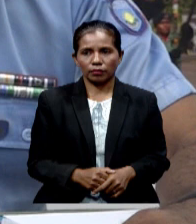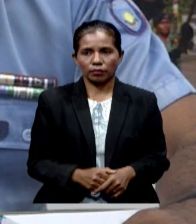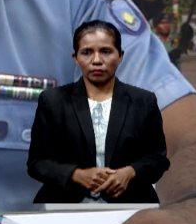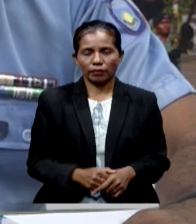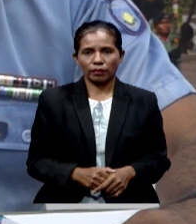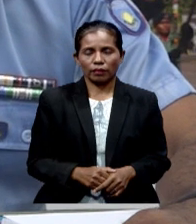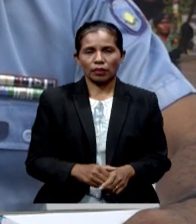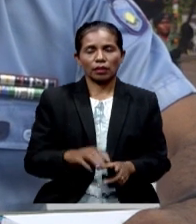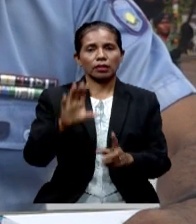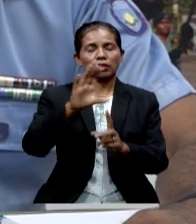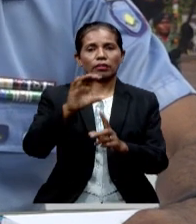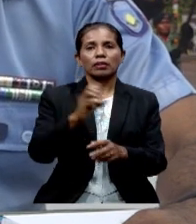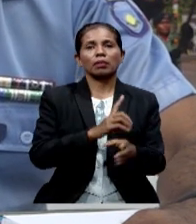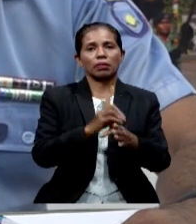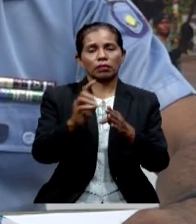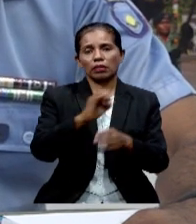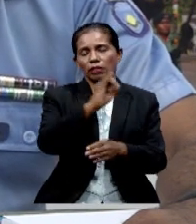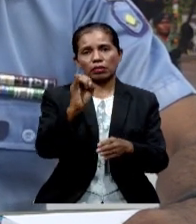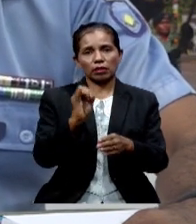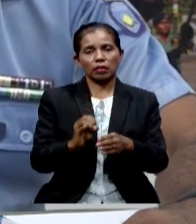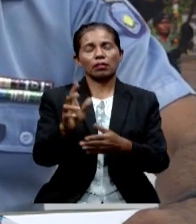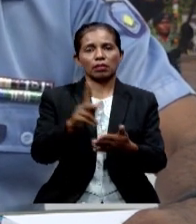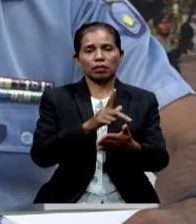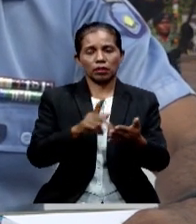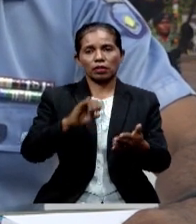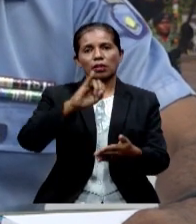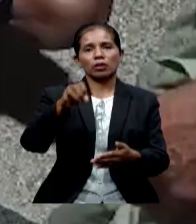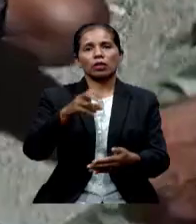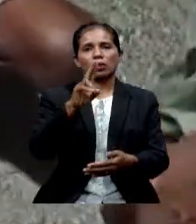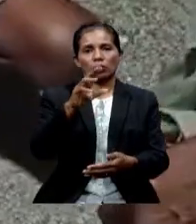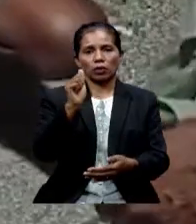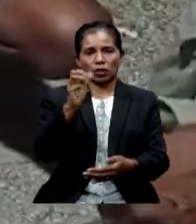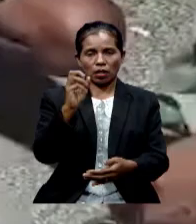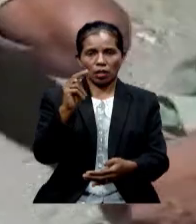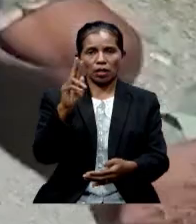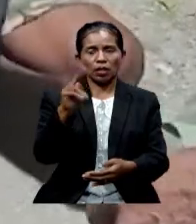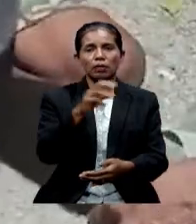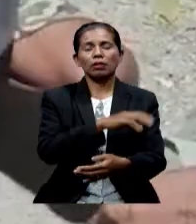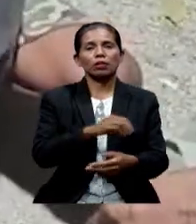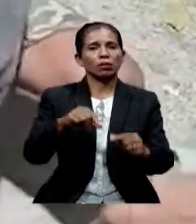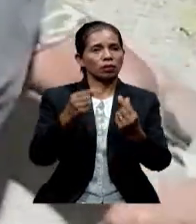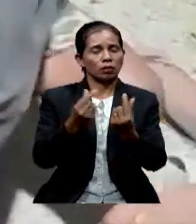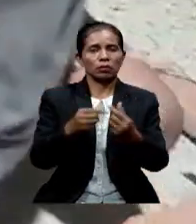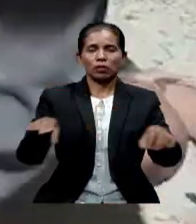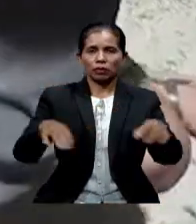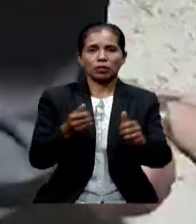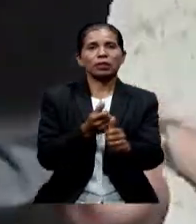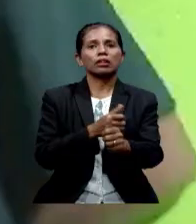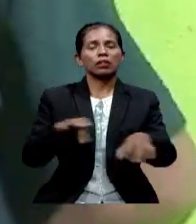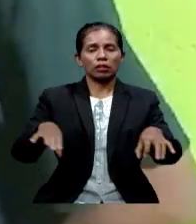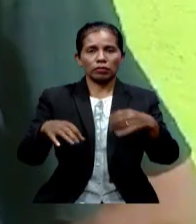Chefe do Departamento de Investigação Criminal, Superintendente João Belo Hateten, equipa conjunta ali o Serviço de Informação